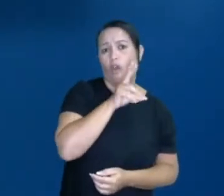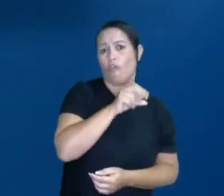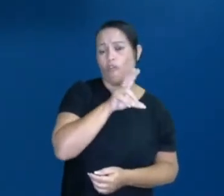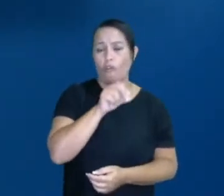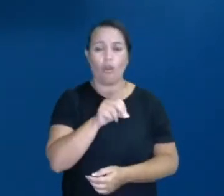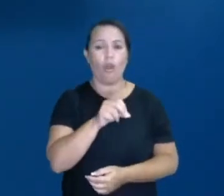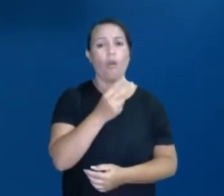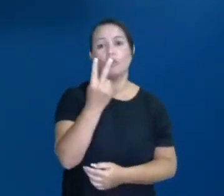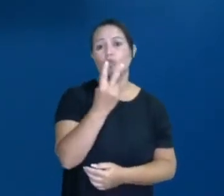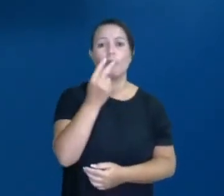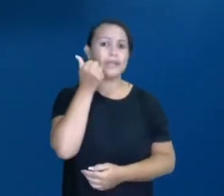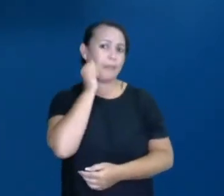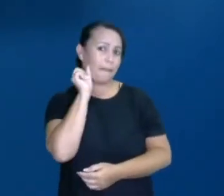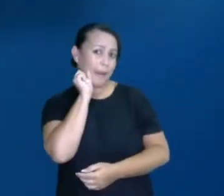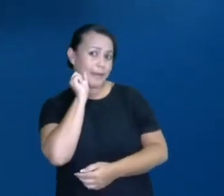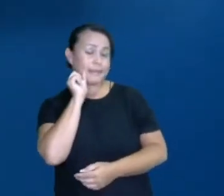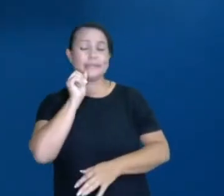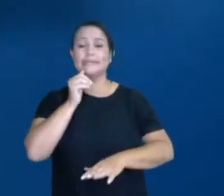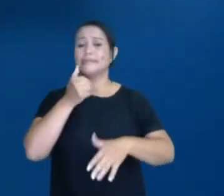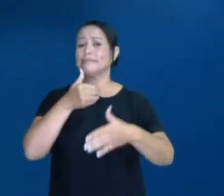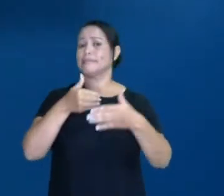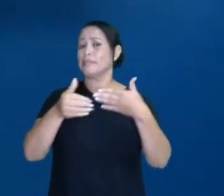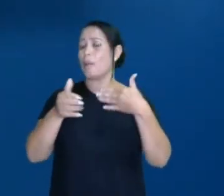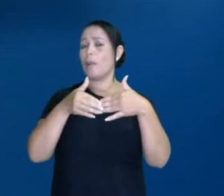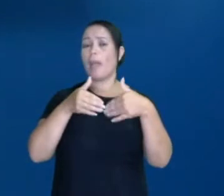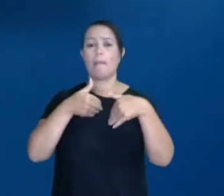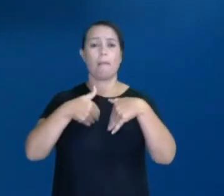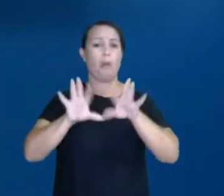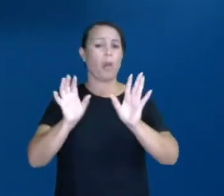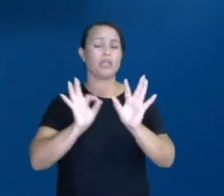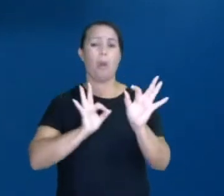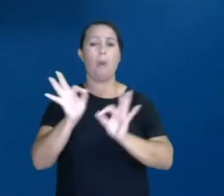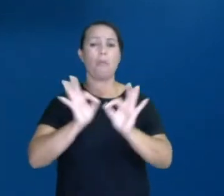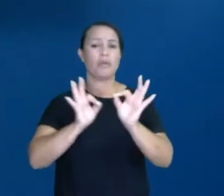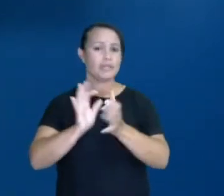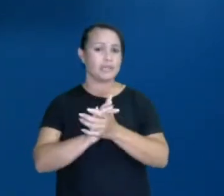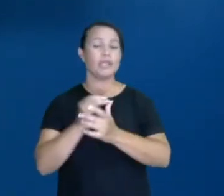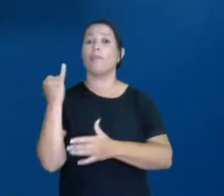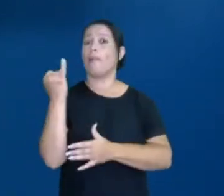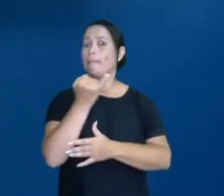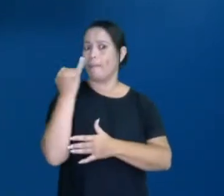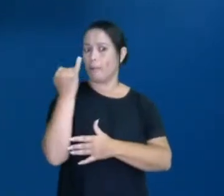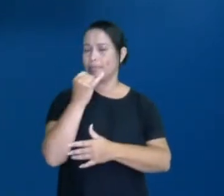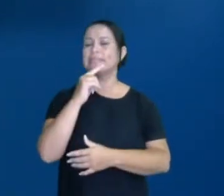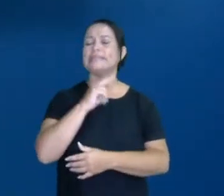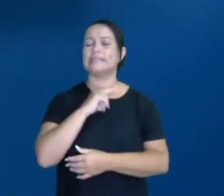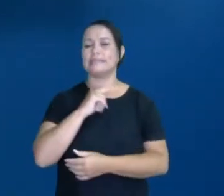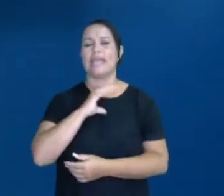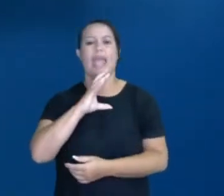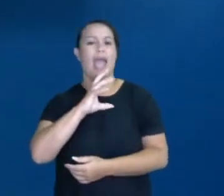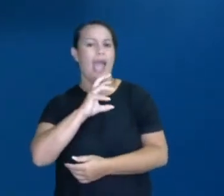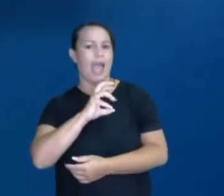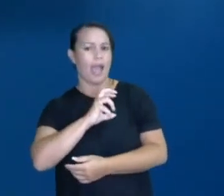por duas mamães. Não importa como ela está formada, o importante é que existe